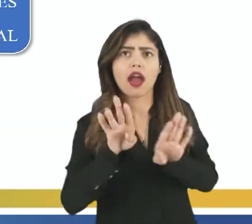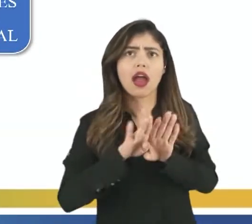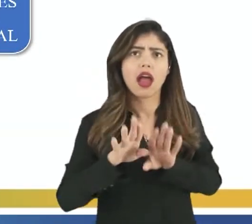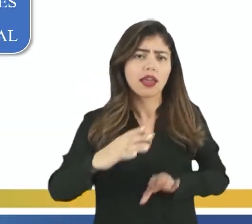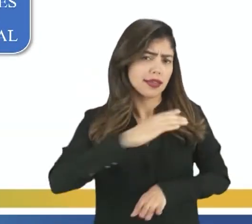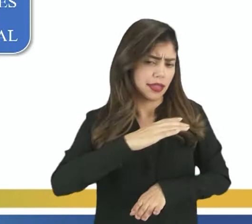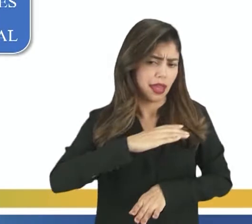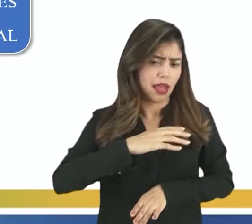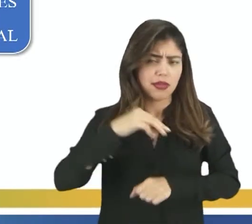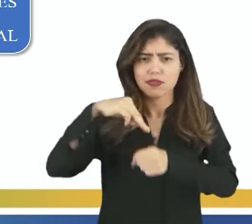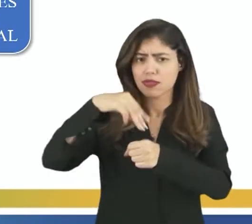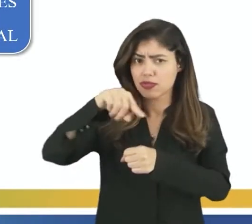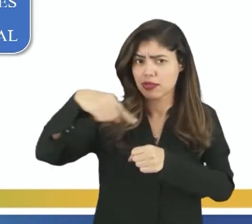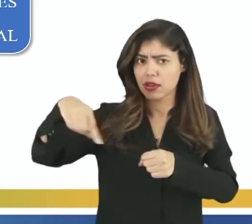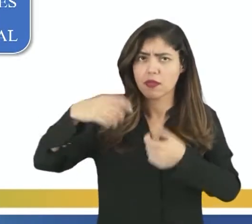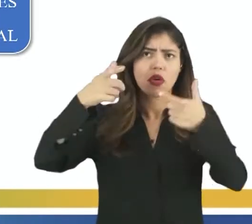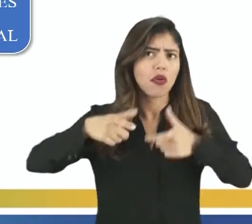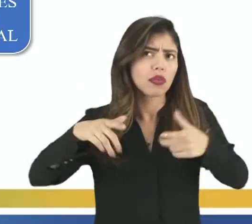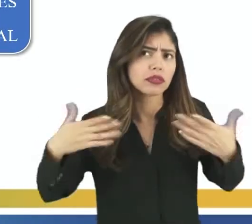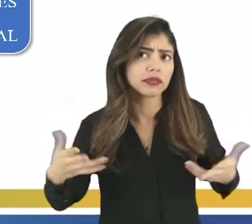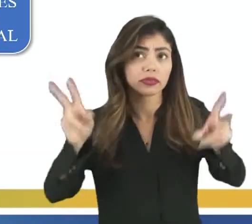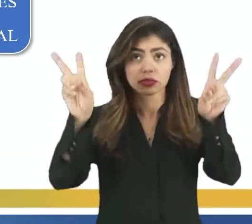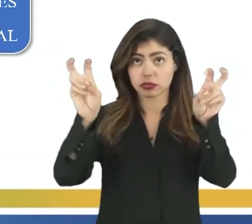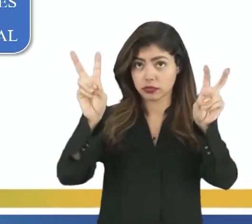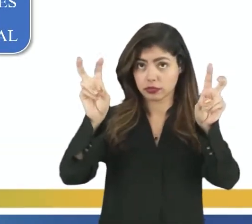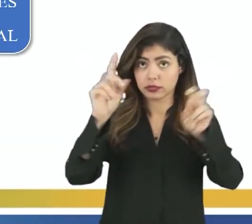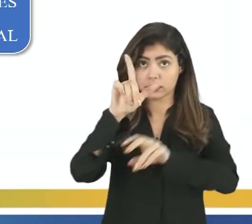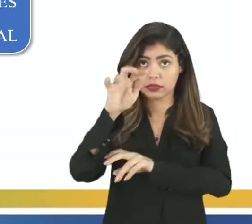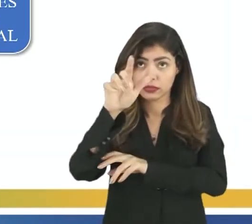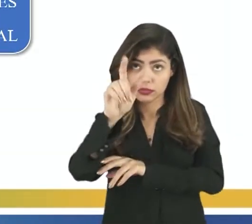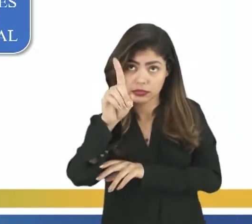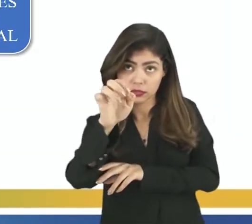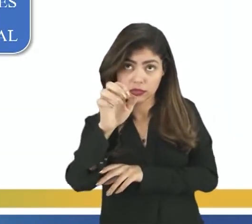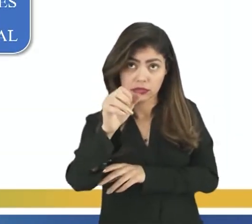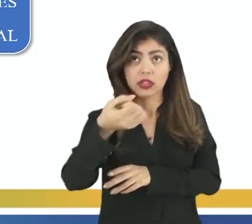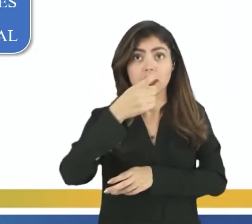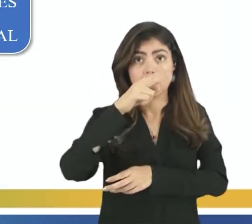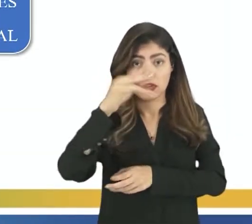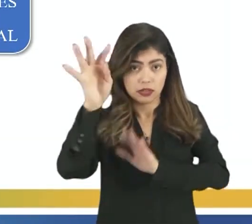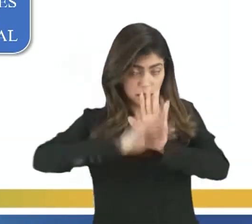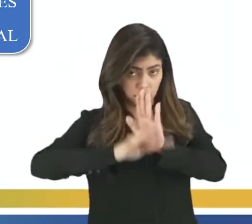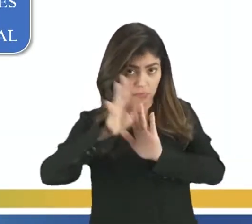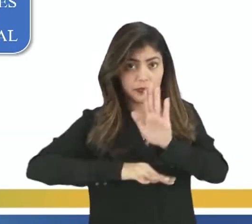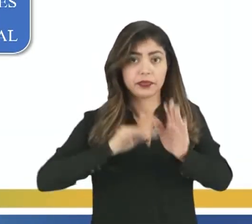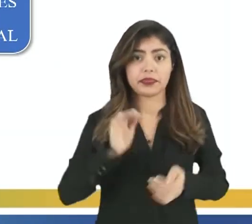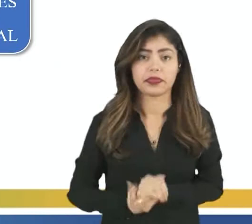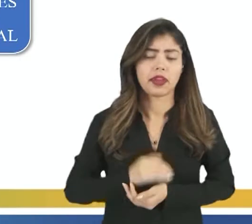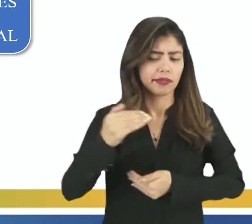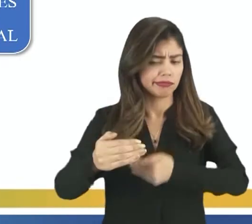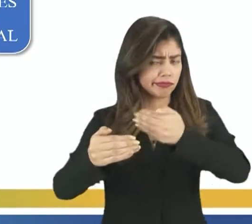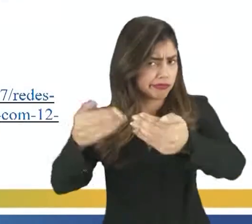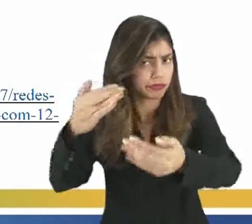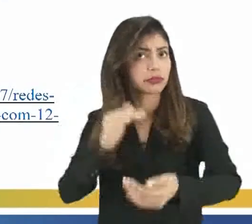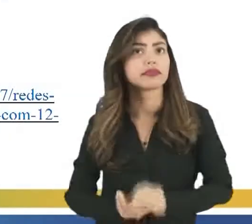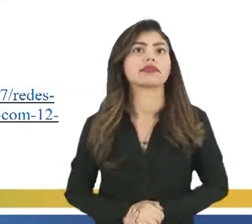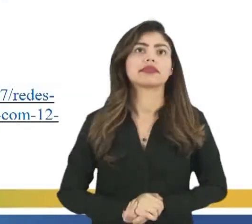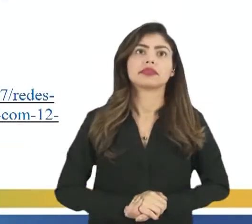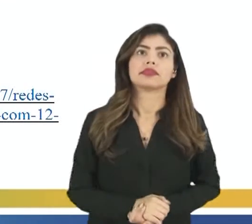ser no município, que local? O título, com o lead, a progressão textual e assim por